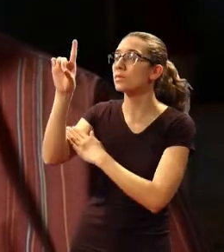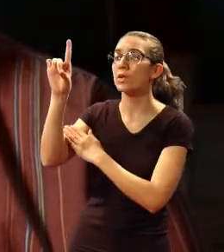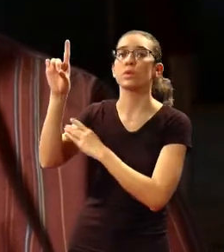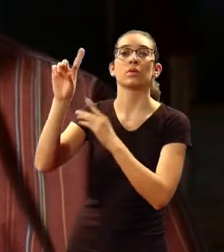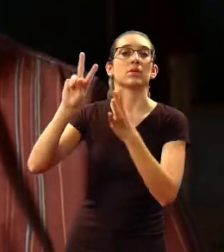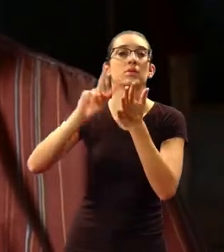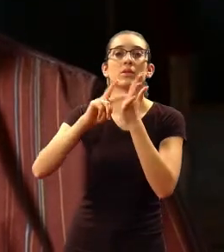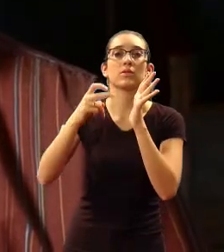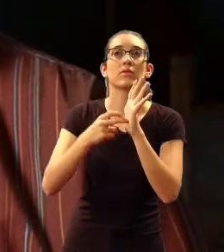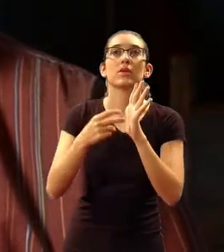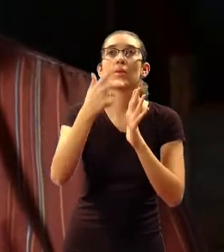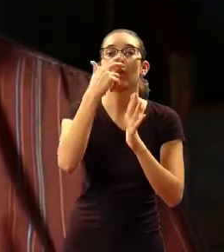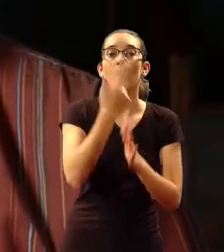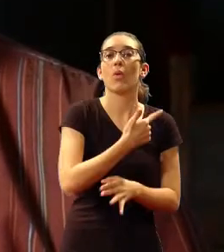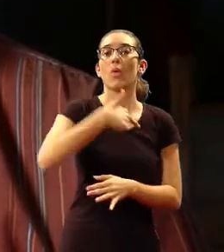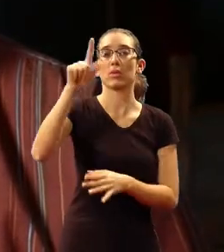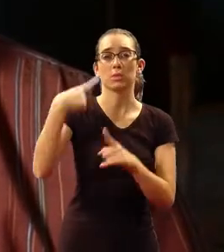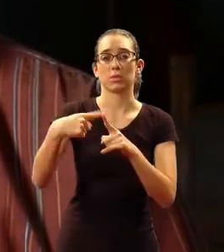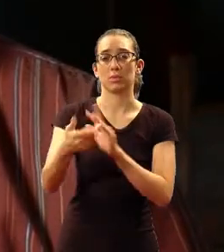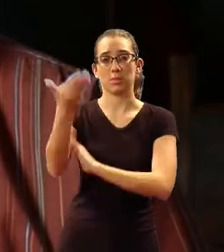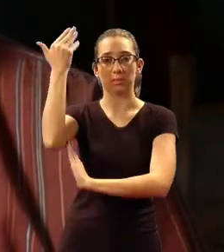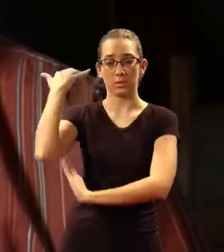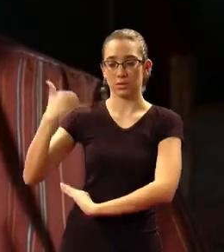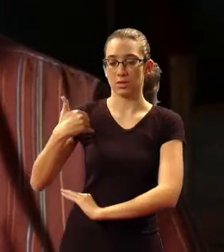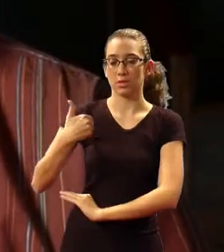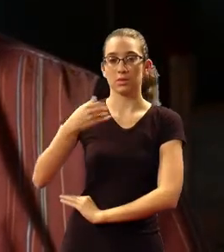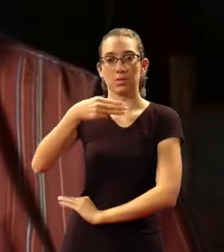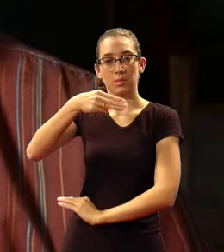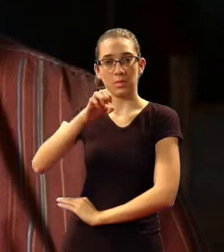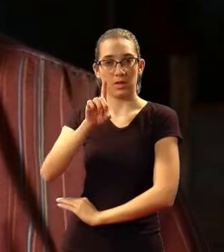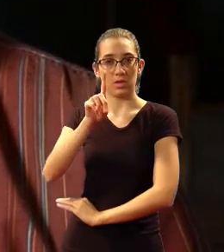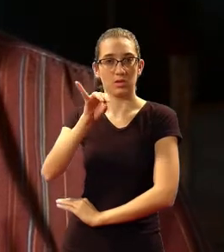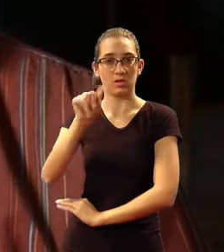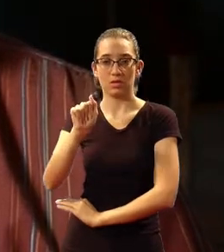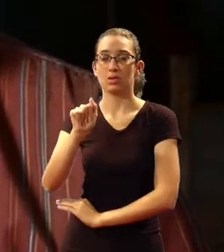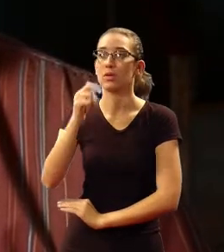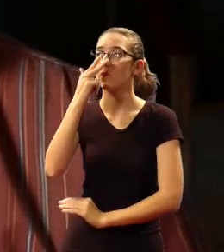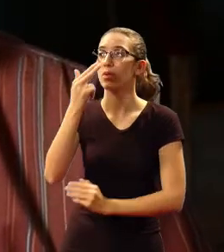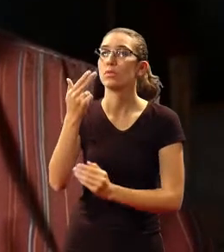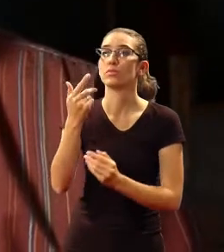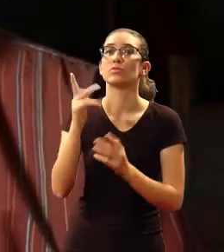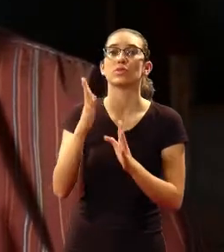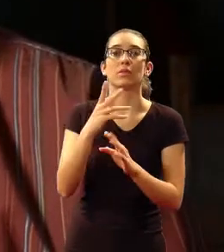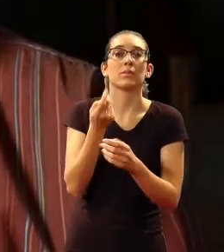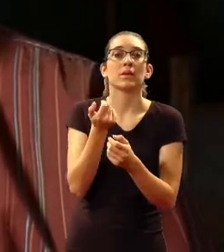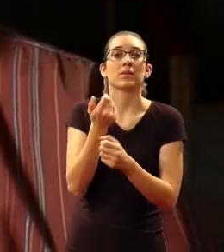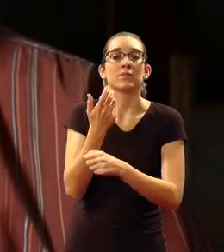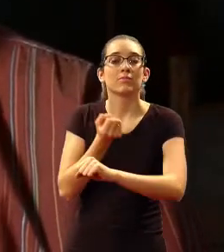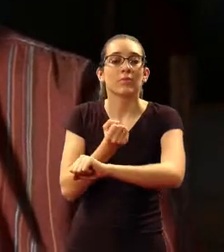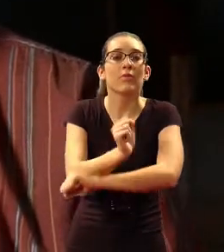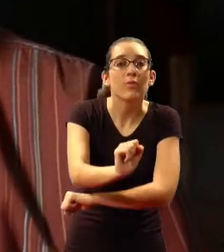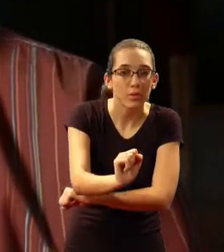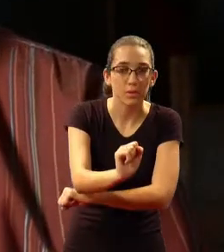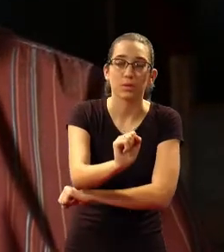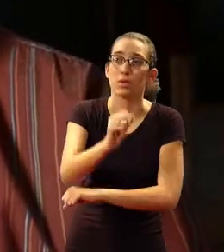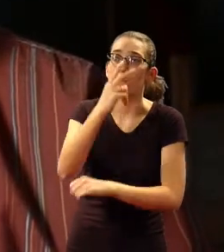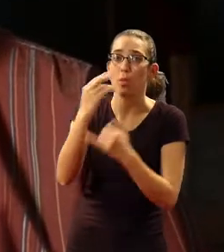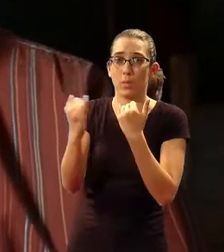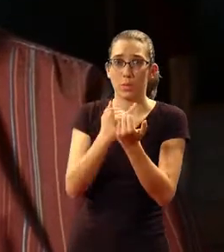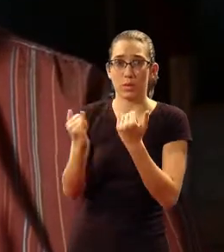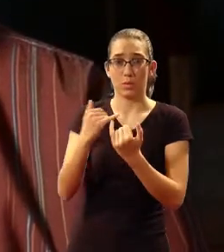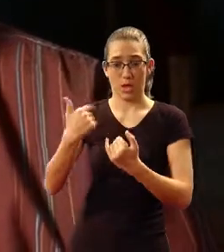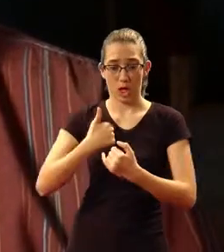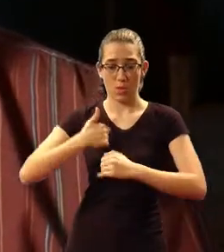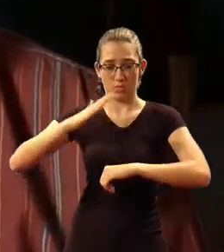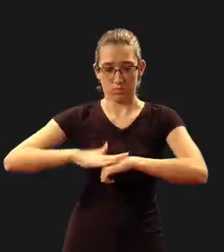uma dimensão que não havia mais na Idade Média tardia. Ou seja, o ser humano, diante de Deus, é responsável pelos